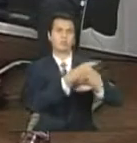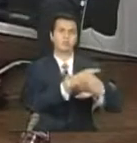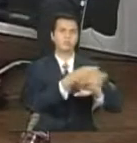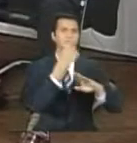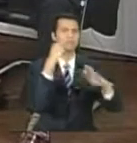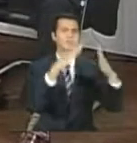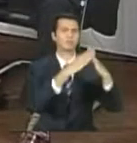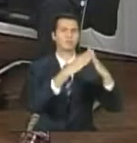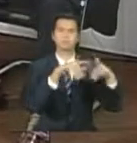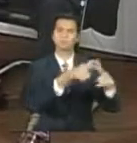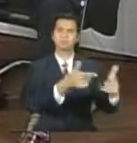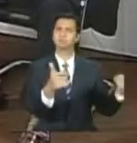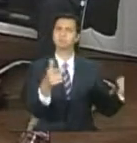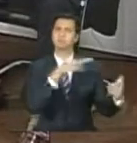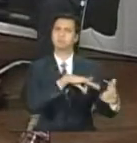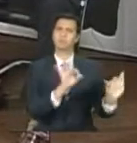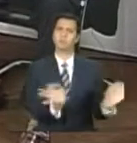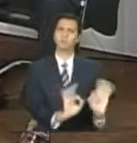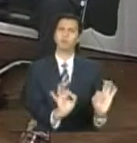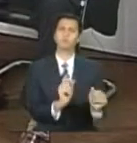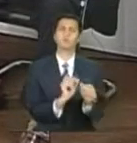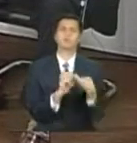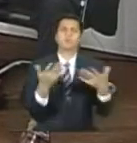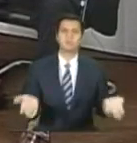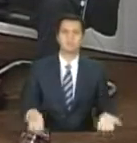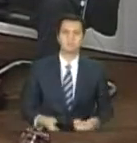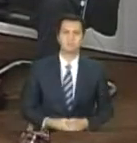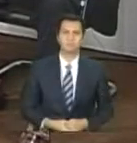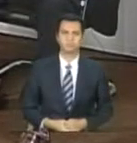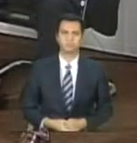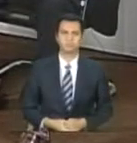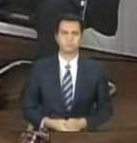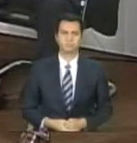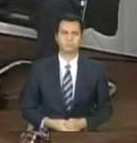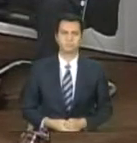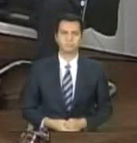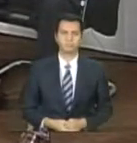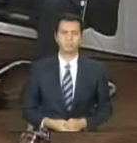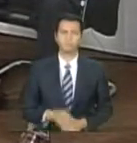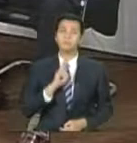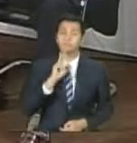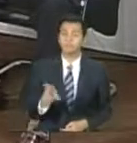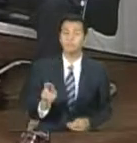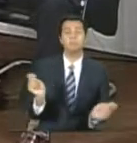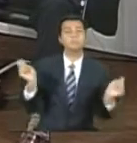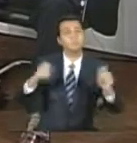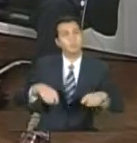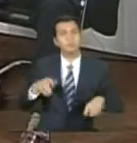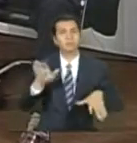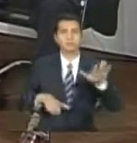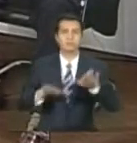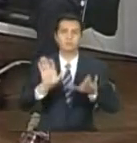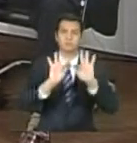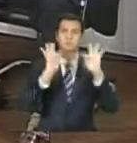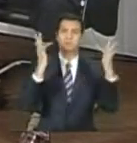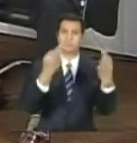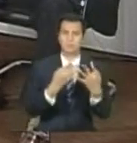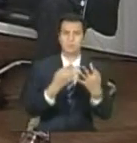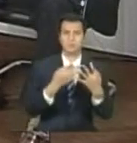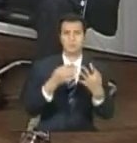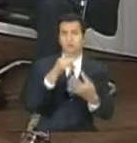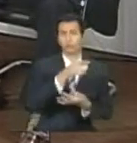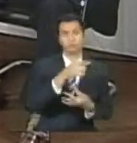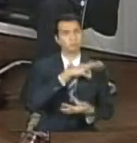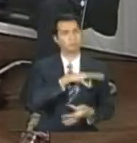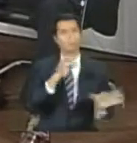que fazer? Bom, é possível sim que uma família no cadastro único não tenha rendimentos. Então,